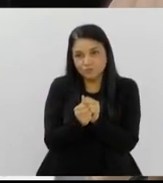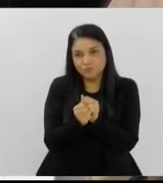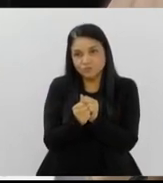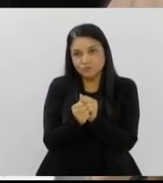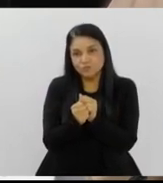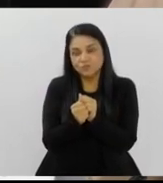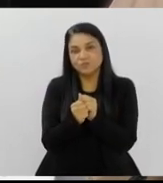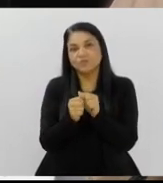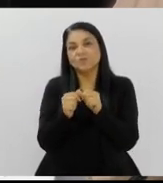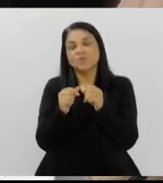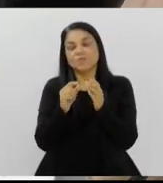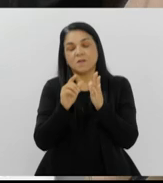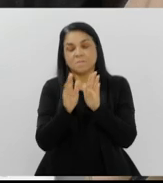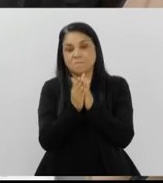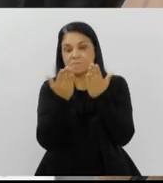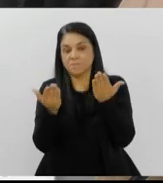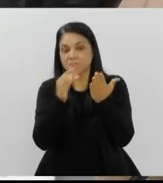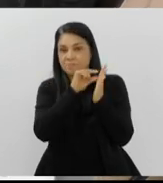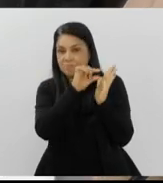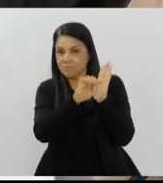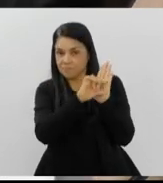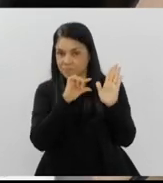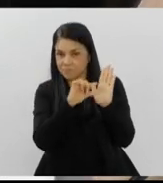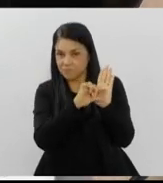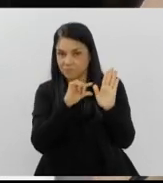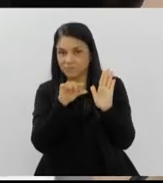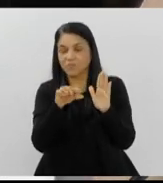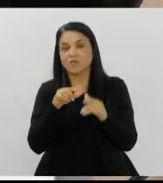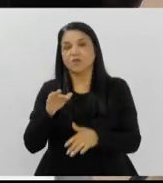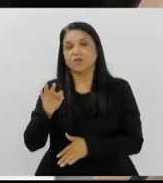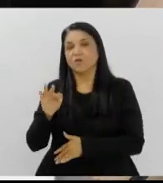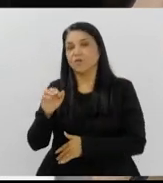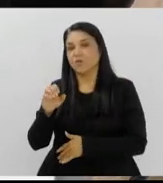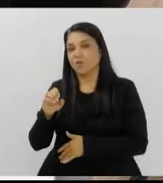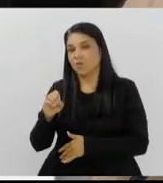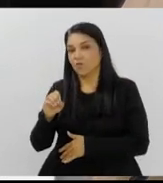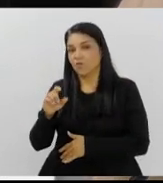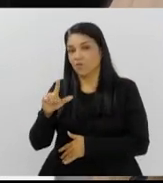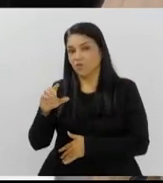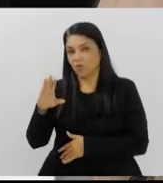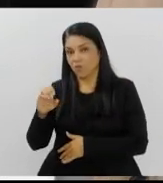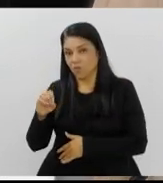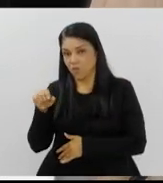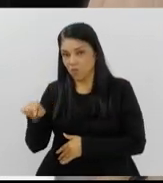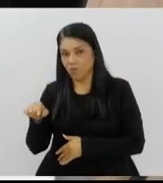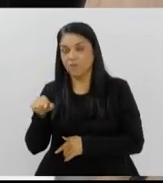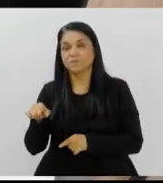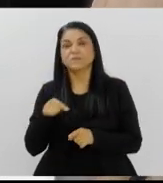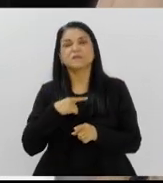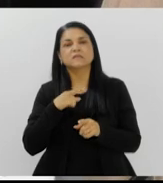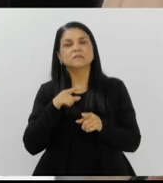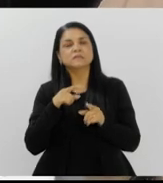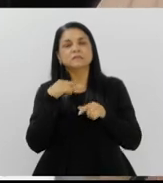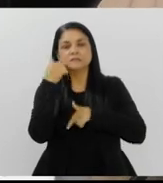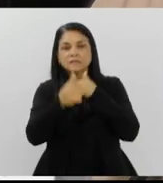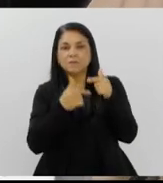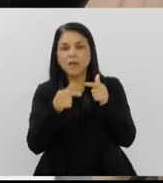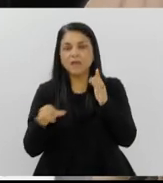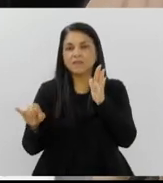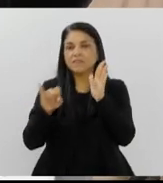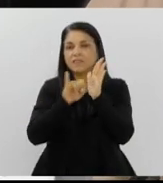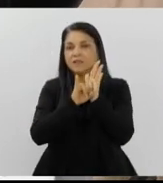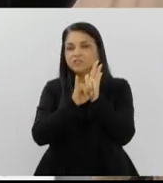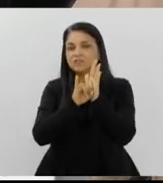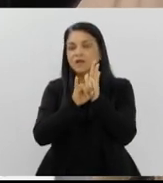uma passagem da Bíblia. Por que estou trazendo Foucault? Porque Foucault, ele é uma das pessoas que trabalha a questão da identidade, dessa fluidez